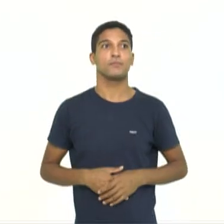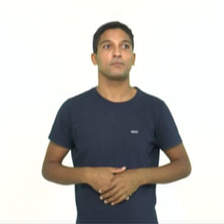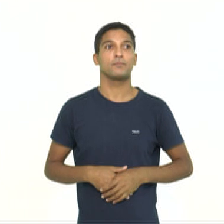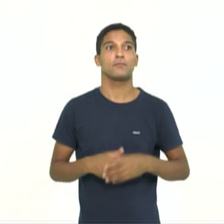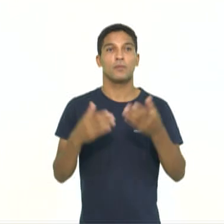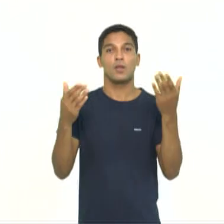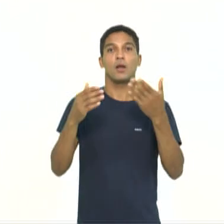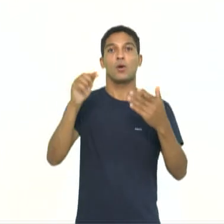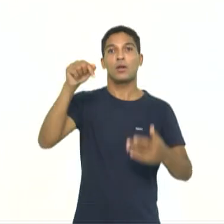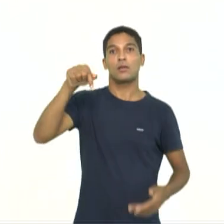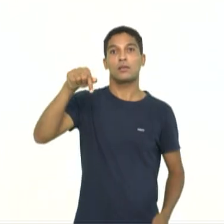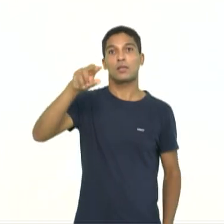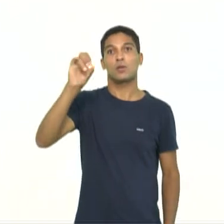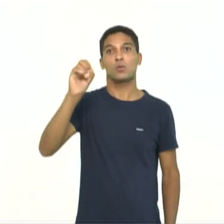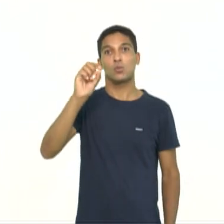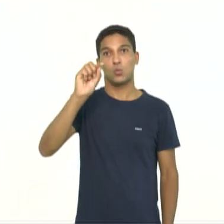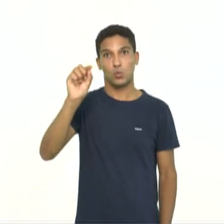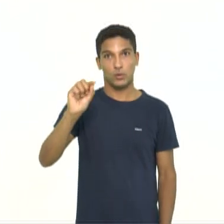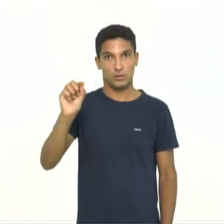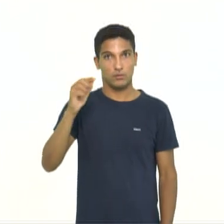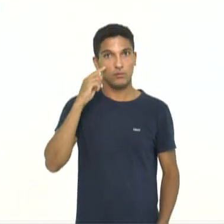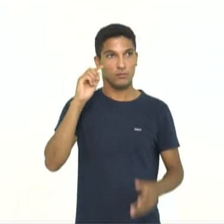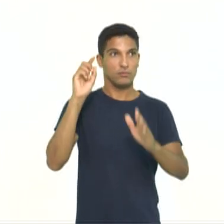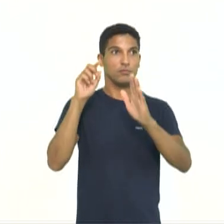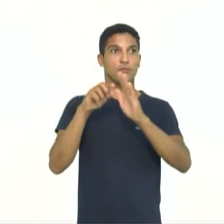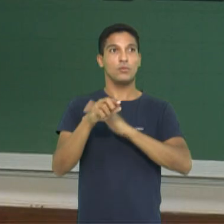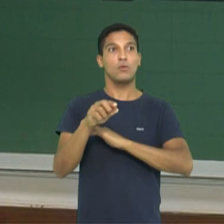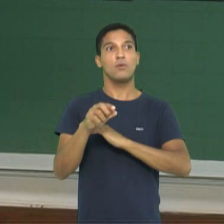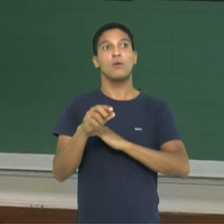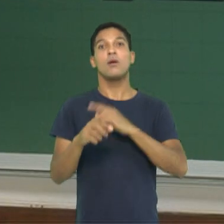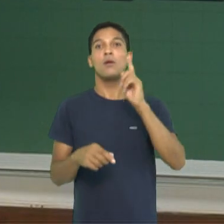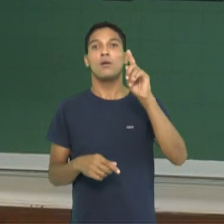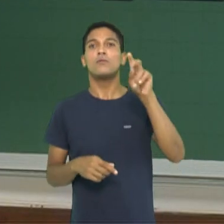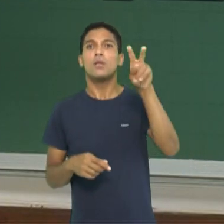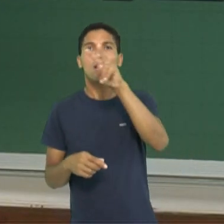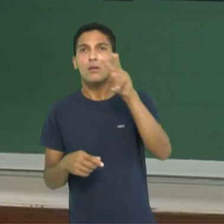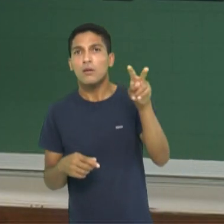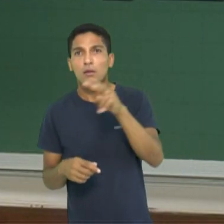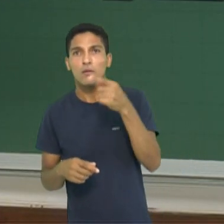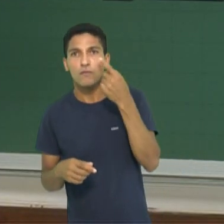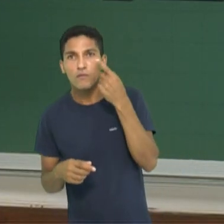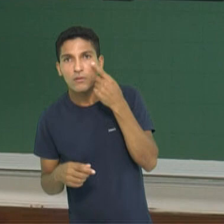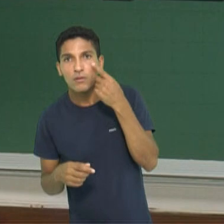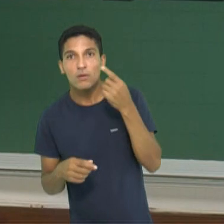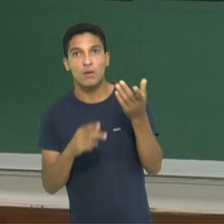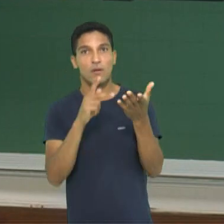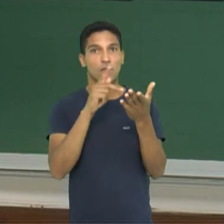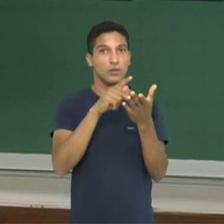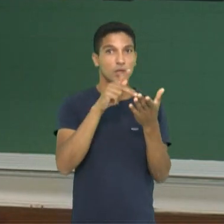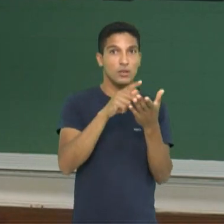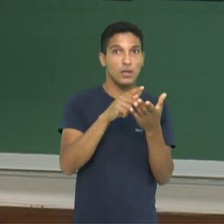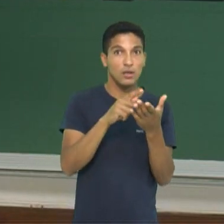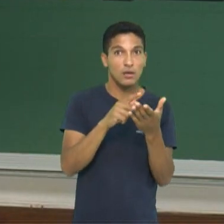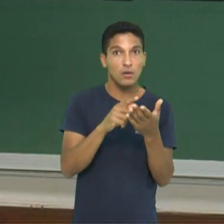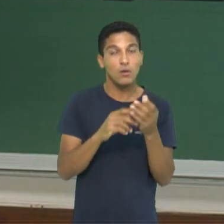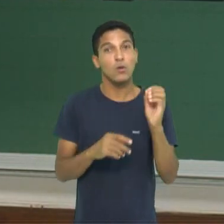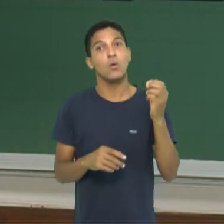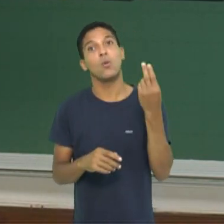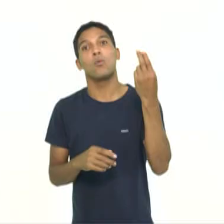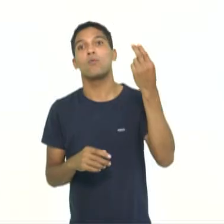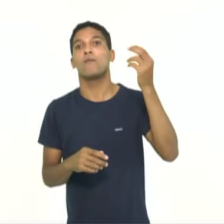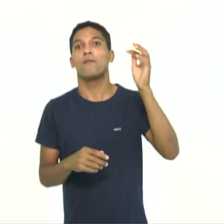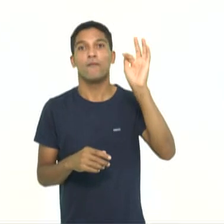realidade. Esta afirmação é verdadeira ou falsa? Analise essas duas alternativas e nós retornamos já